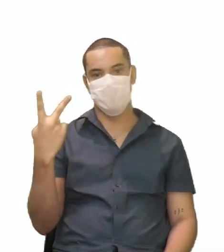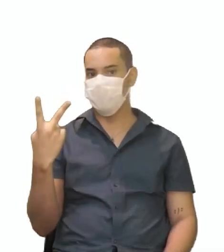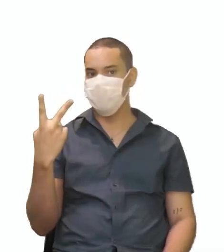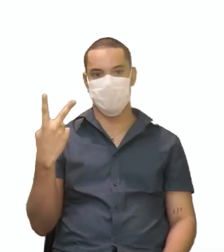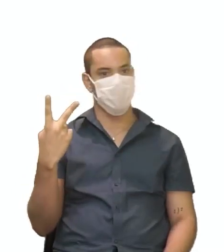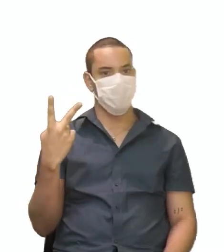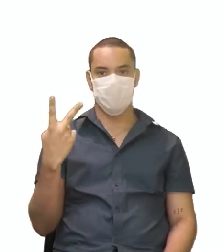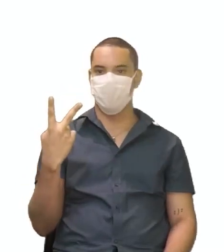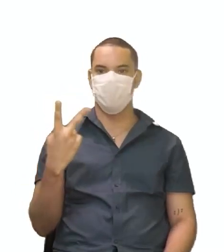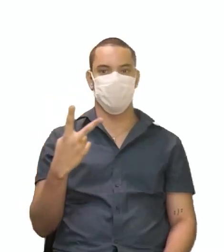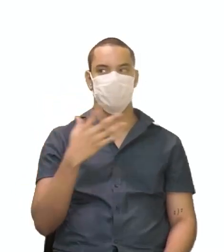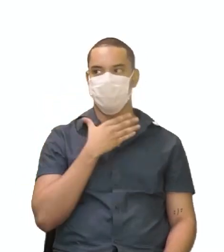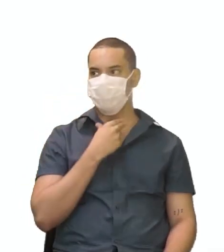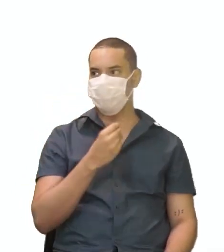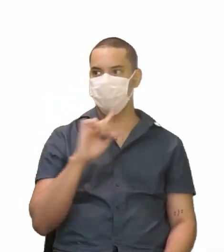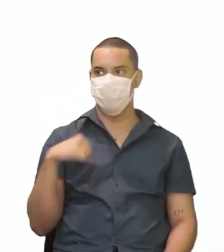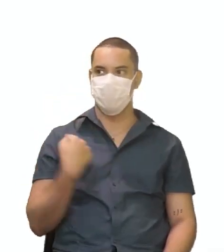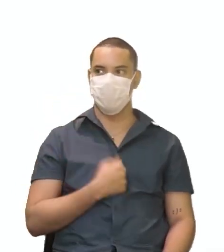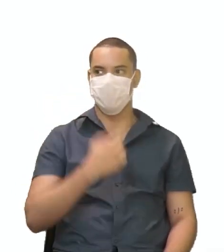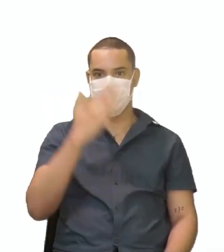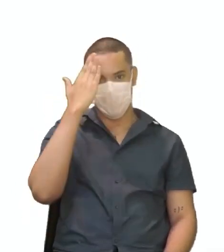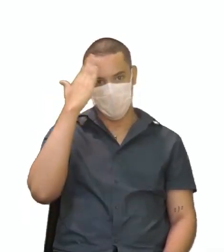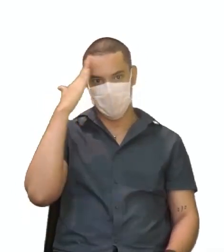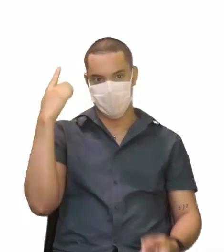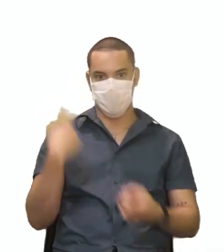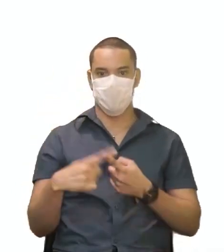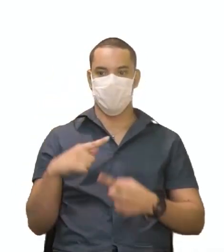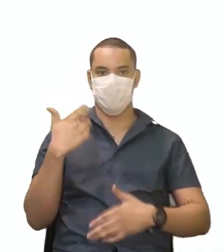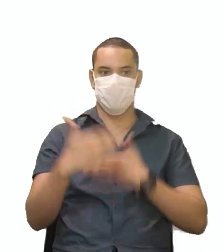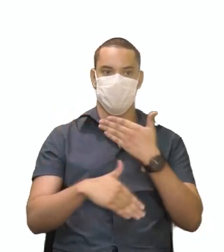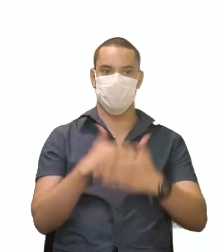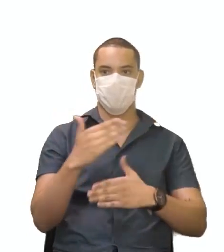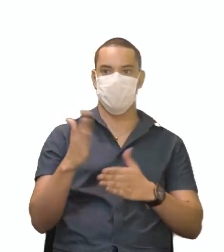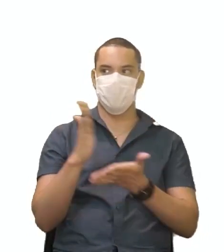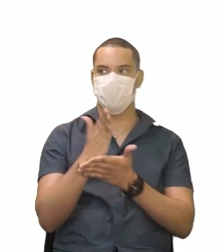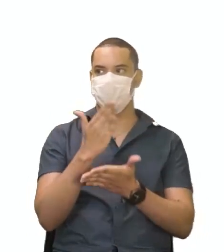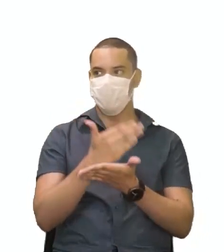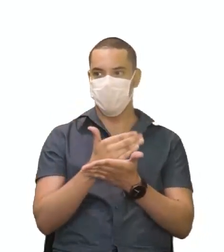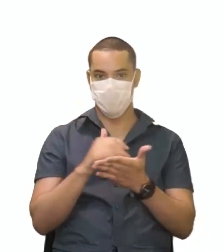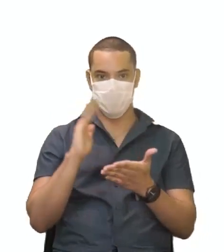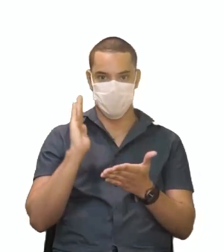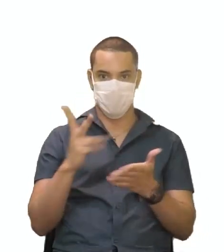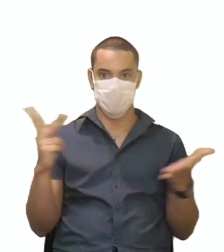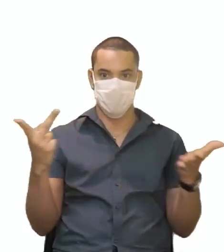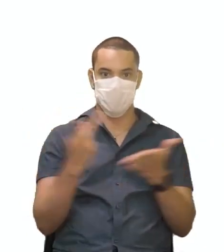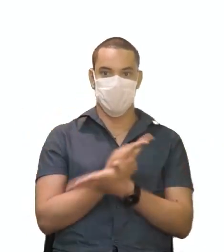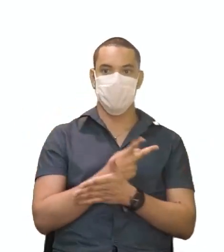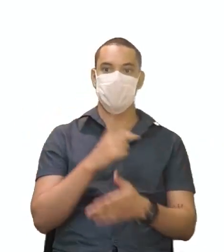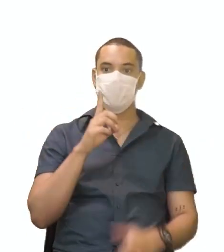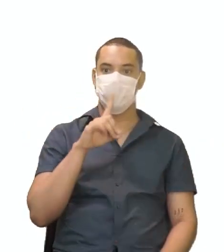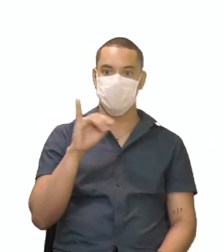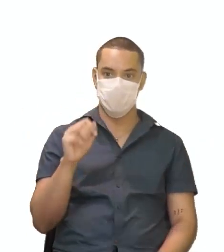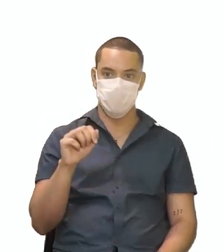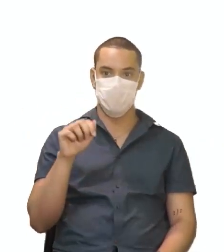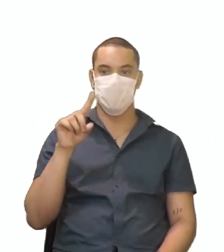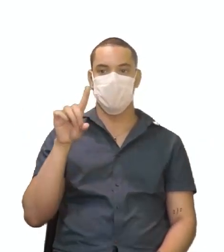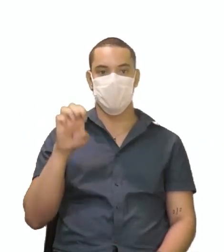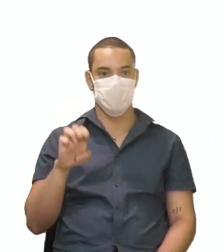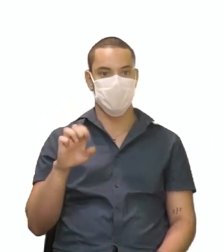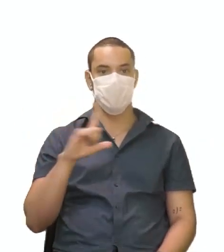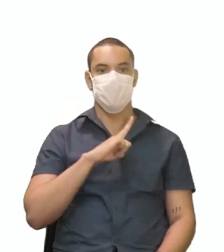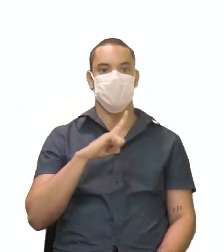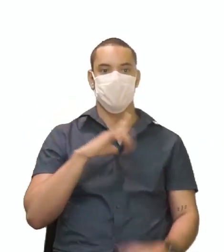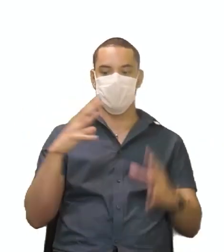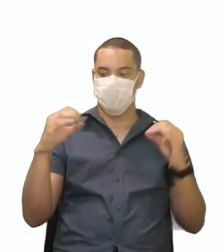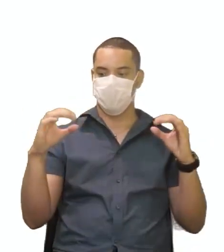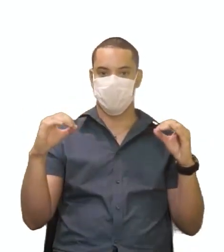Anáfase 1 e 2 são semelhantes entre si à medida que os centrômeros se dividem e as cromátides de cada díade migram para o polo